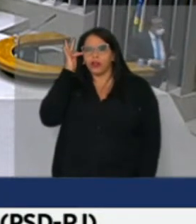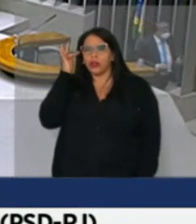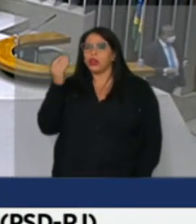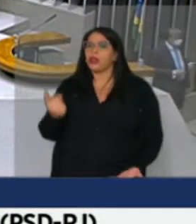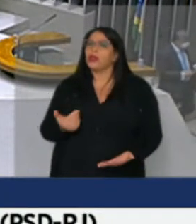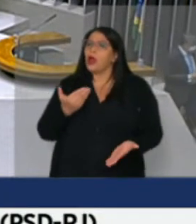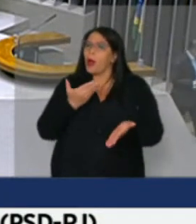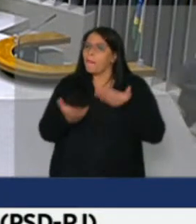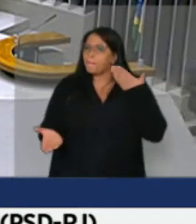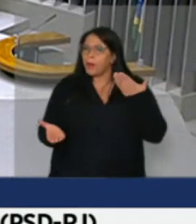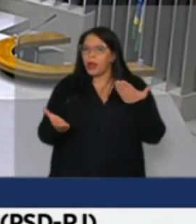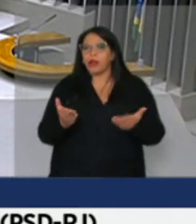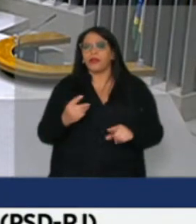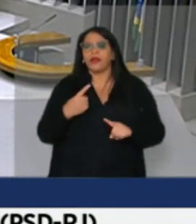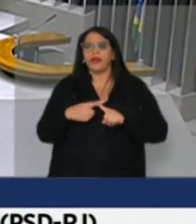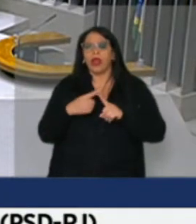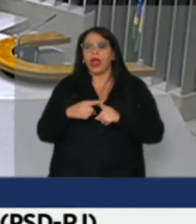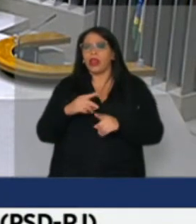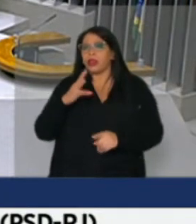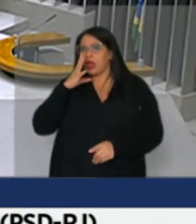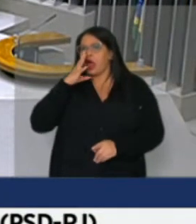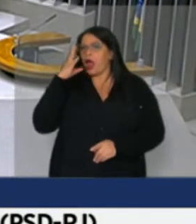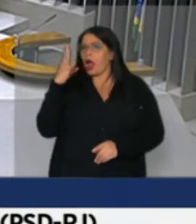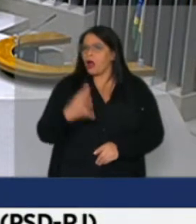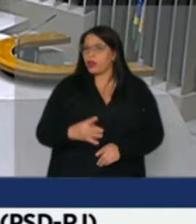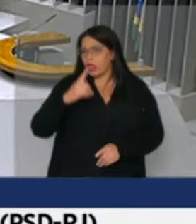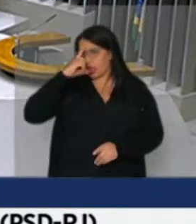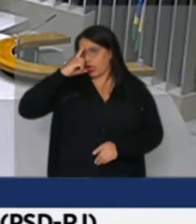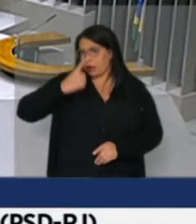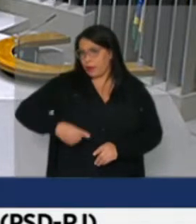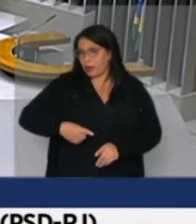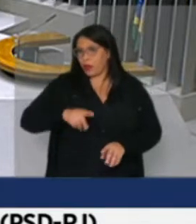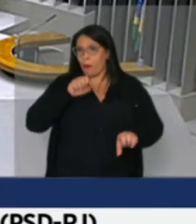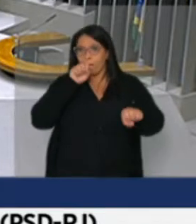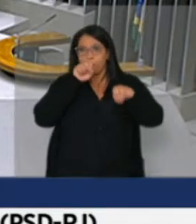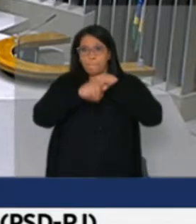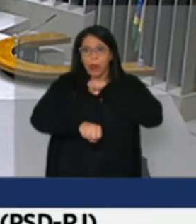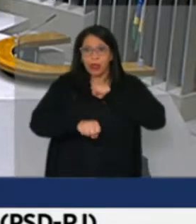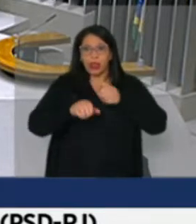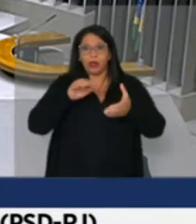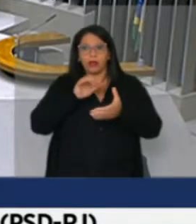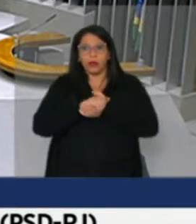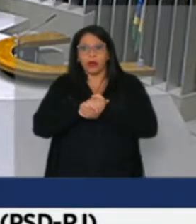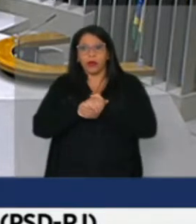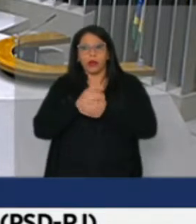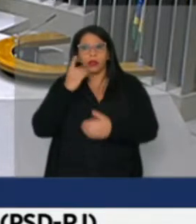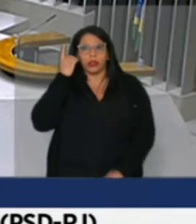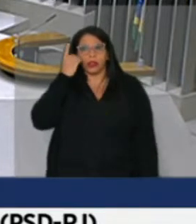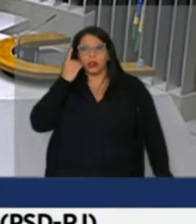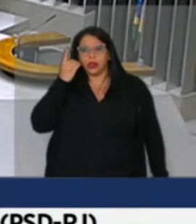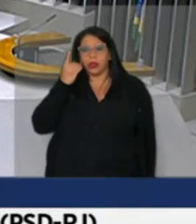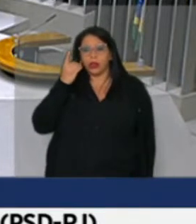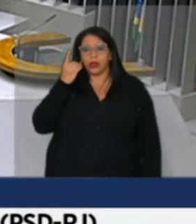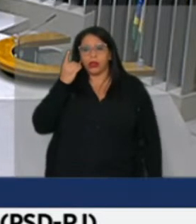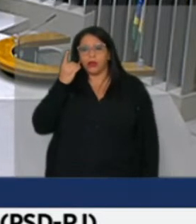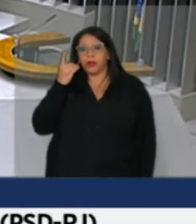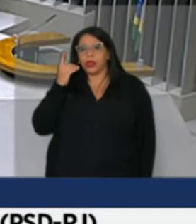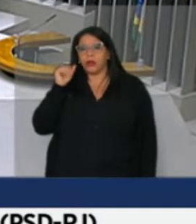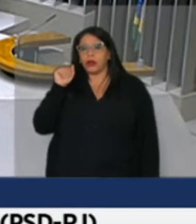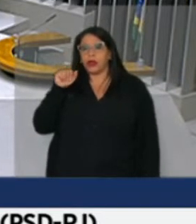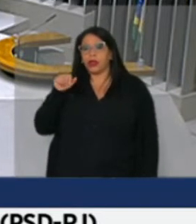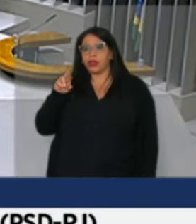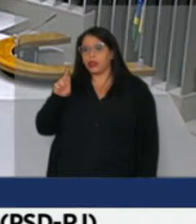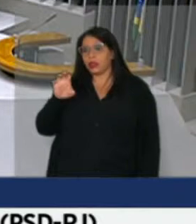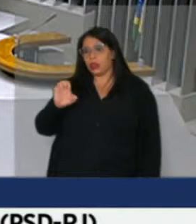Rio de Janeiro, acusada de ser a mandante do assassinato do marido. O deputado Alexandre Leite fez questão de